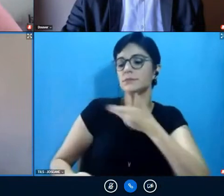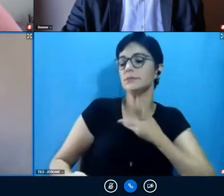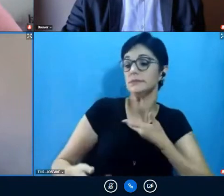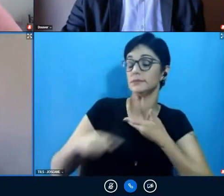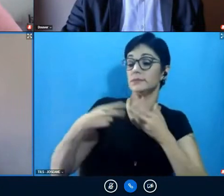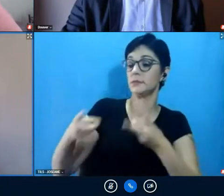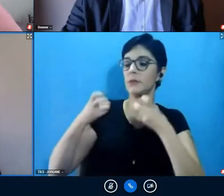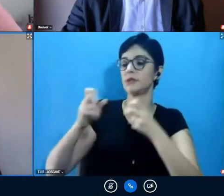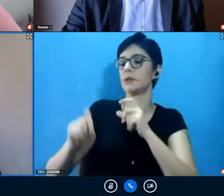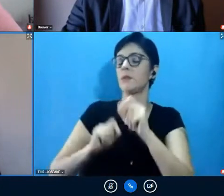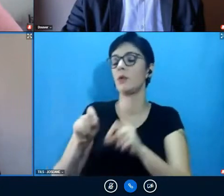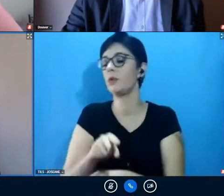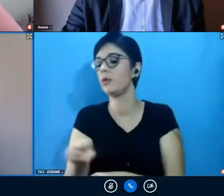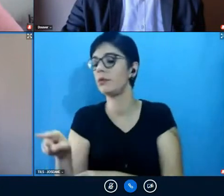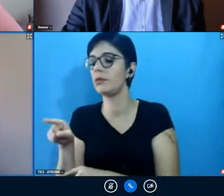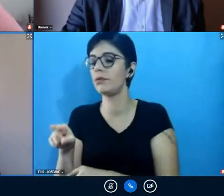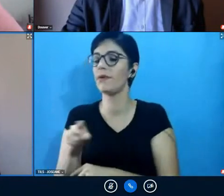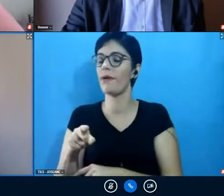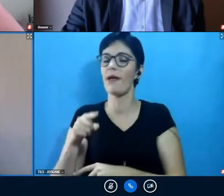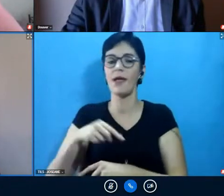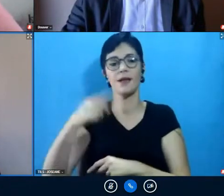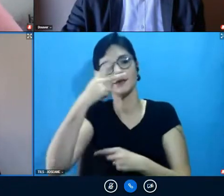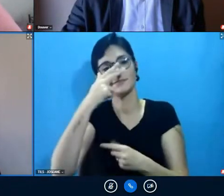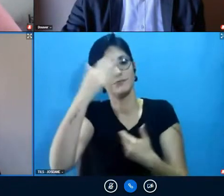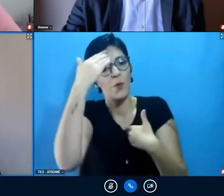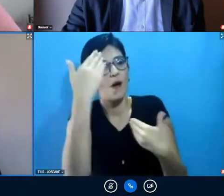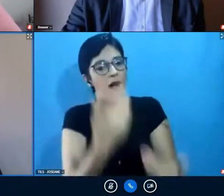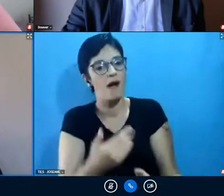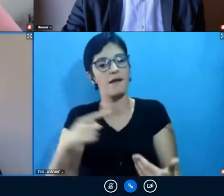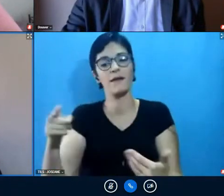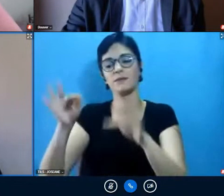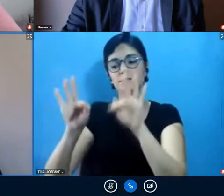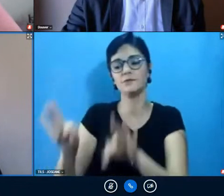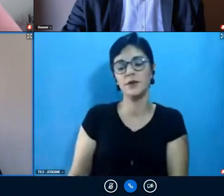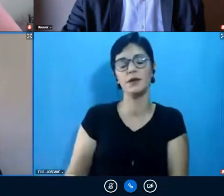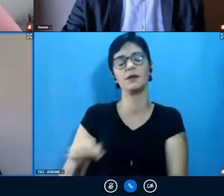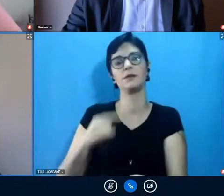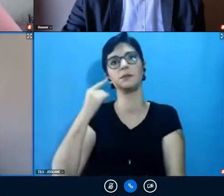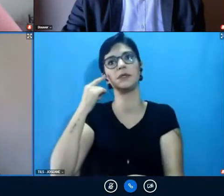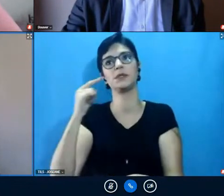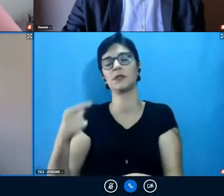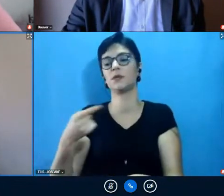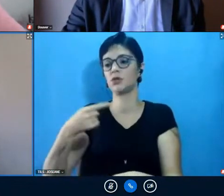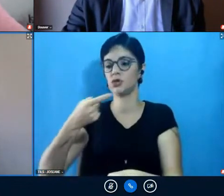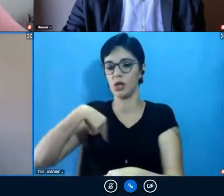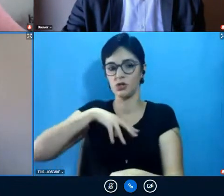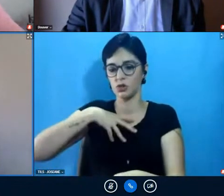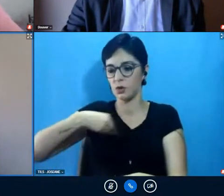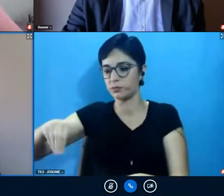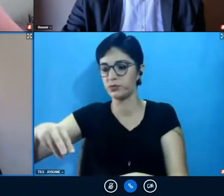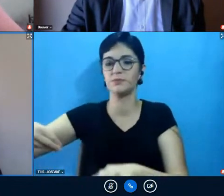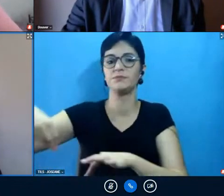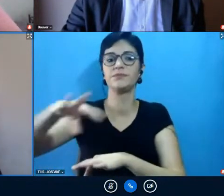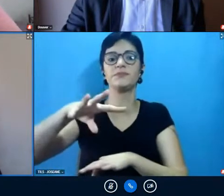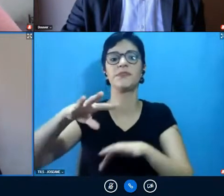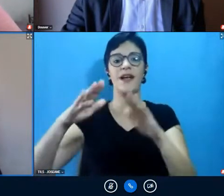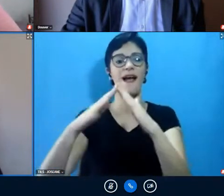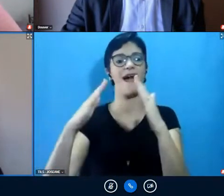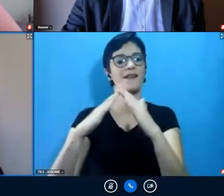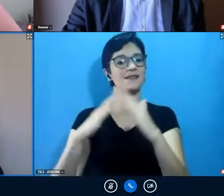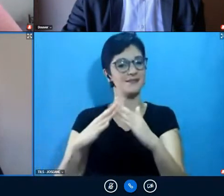diferente, algo novo durante as aulas, felizes em poder passar um conhecimento para os pais em casa, contando as experiências